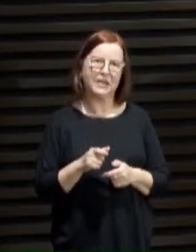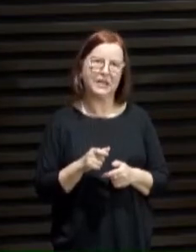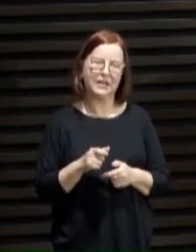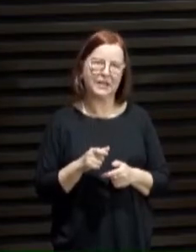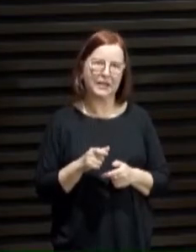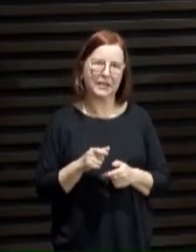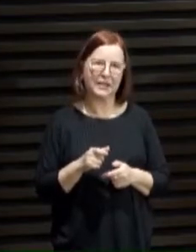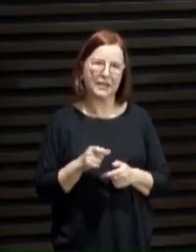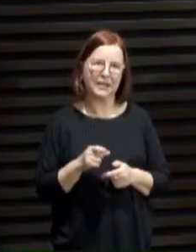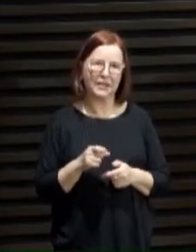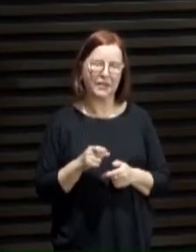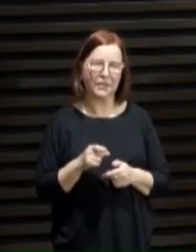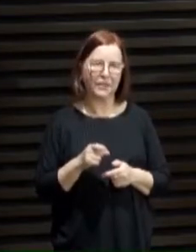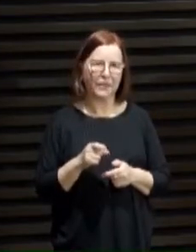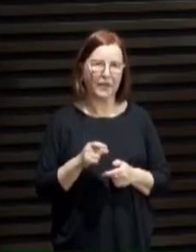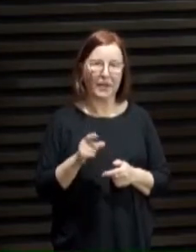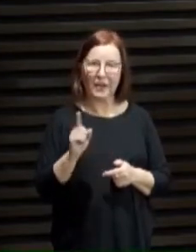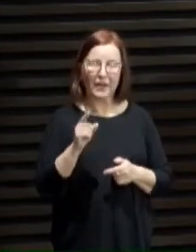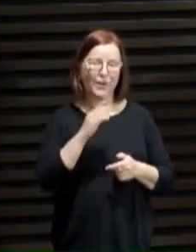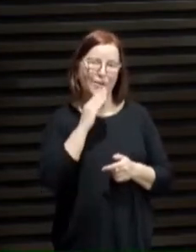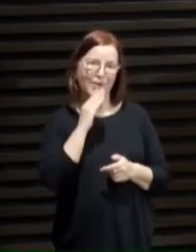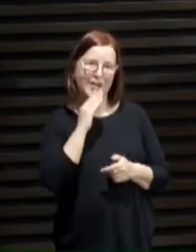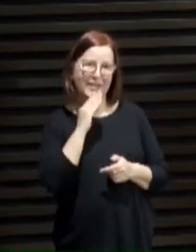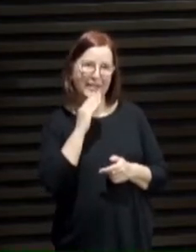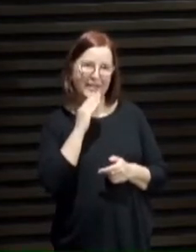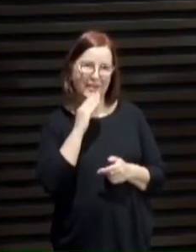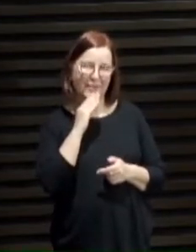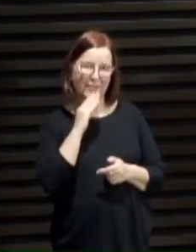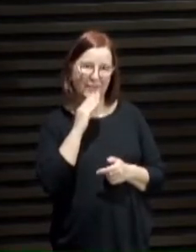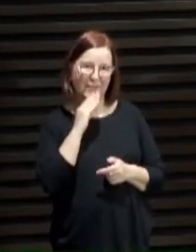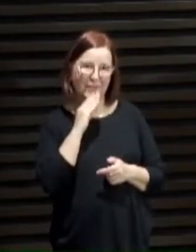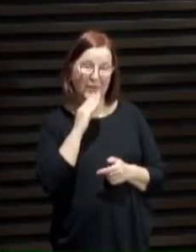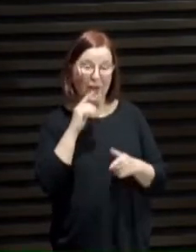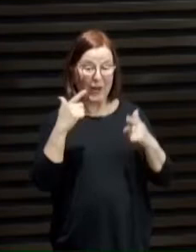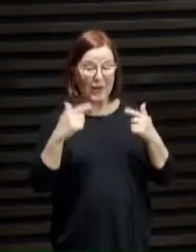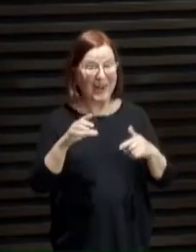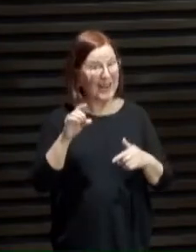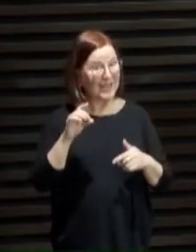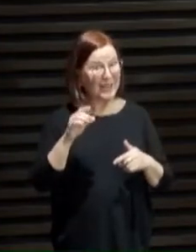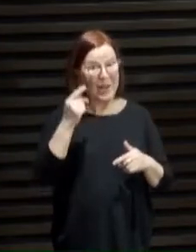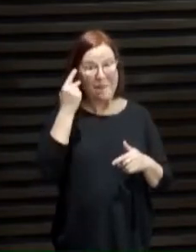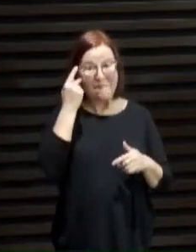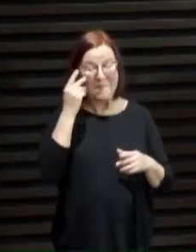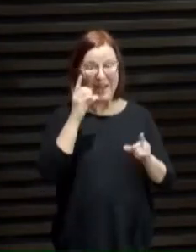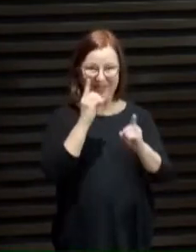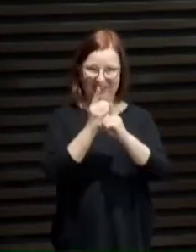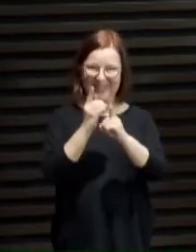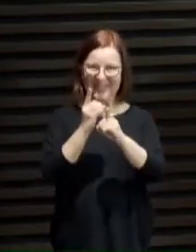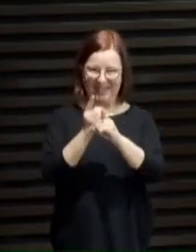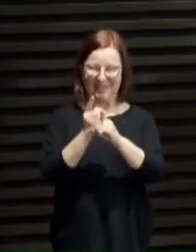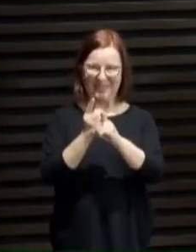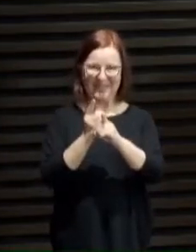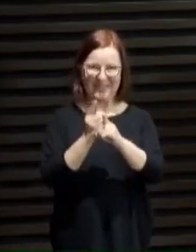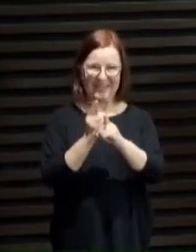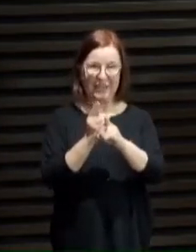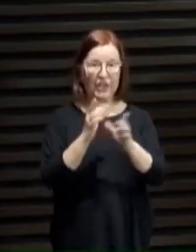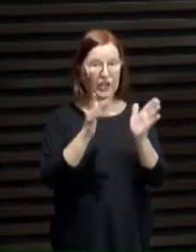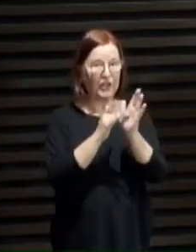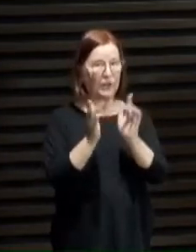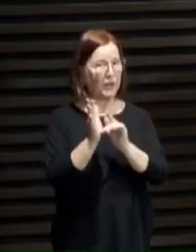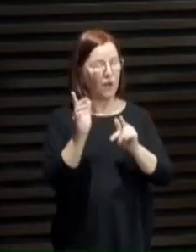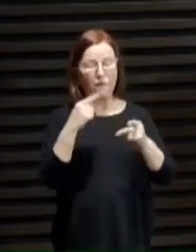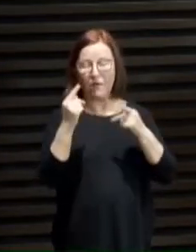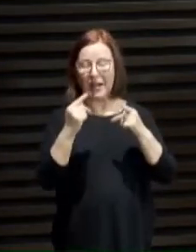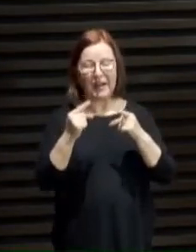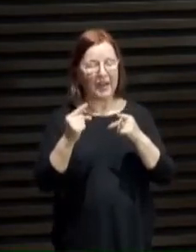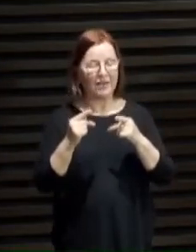ceia, naquele cenáculo, o discurso seria só para eles. Jesus já não falaria mais para que as multidões ouvissem, Jesus